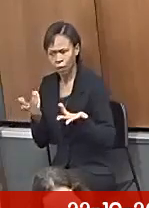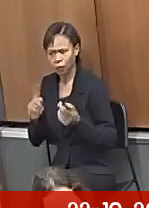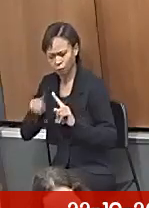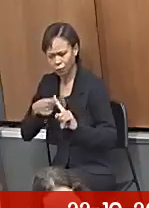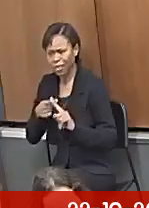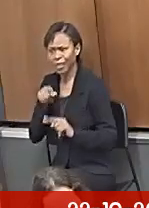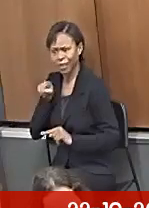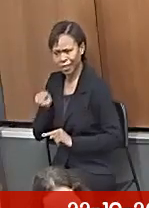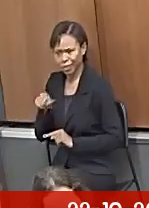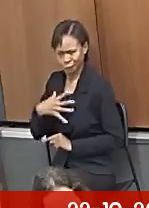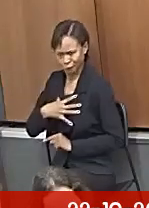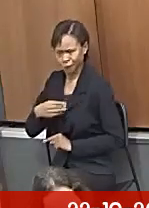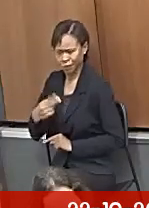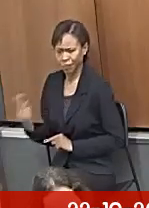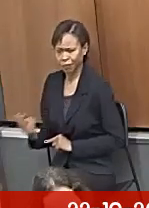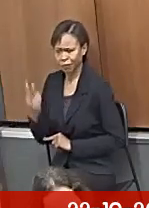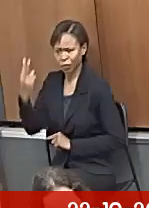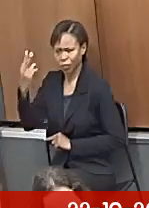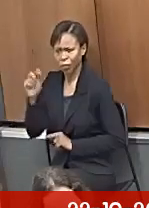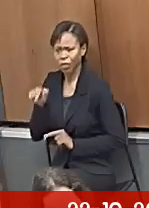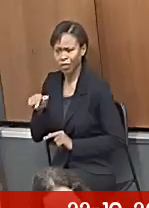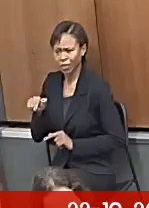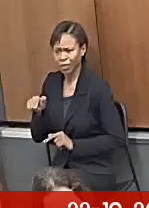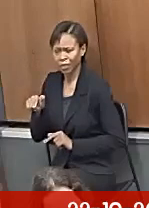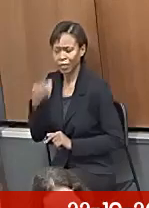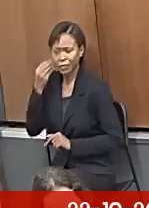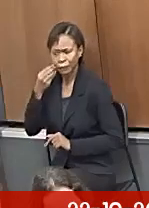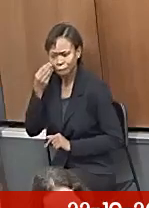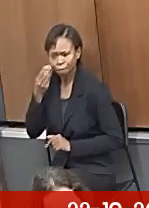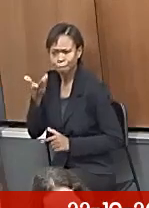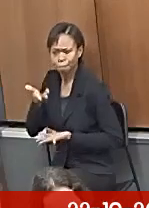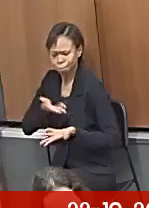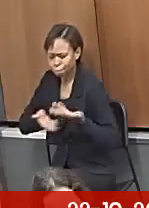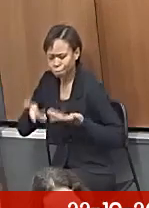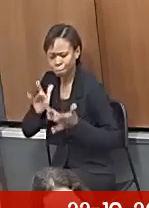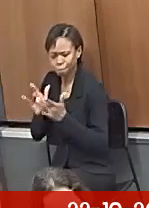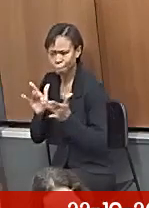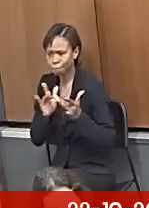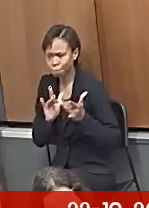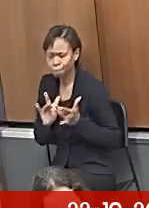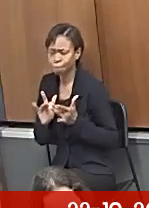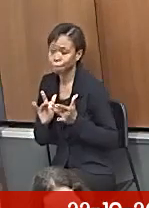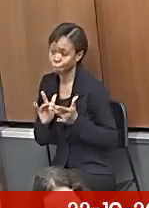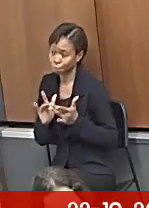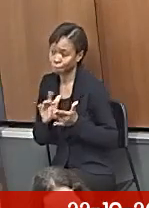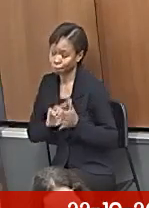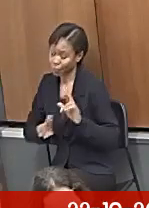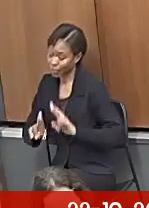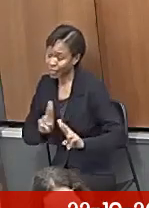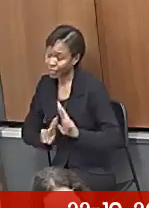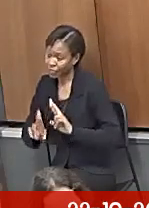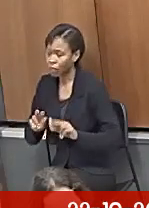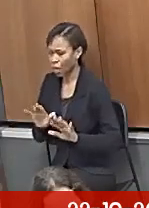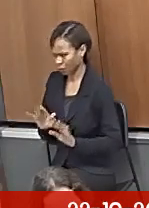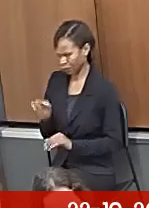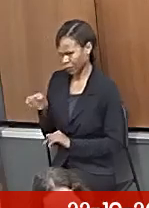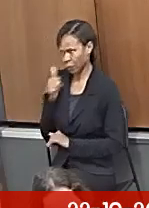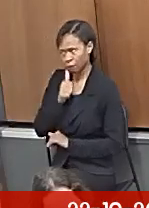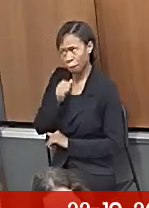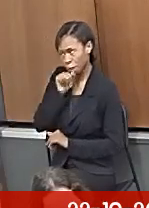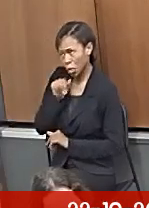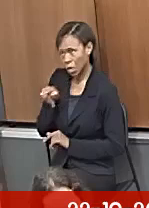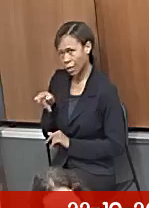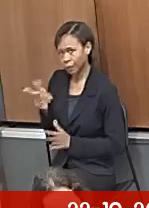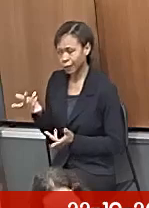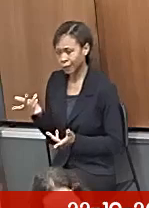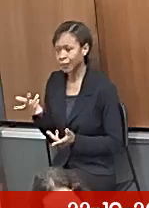pela beleza e riqueza que ela empresta às relações que constrói. Ah, vocês vão dizer, você é suspeita porque você é a mãe. E